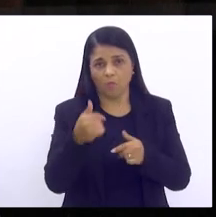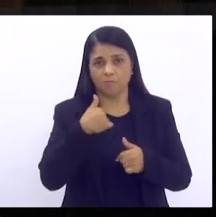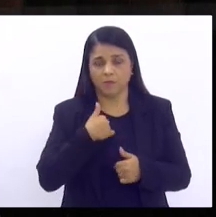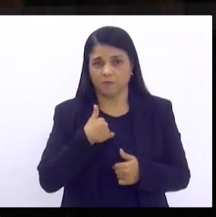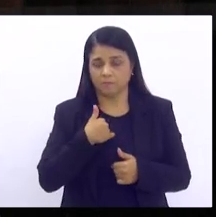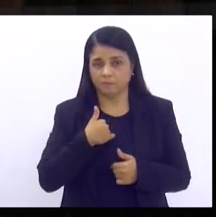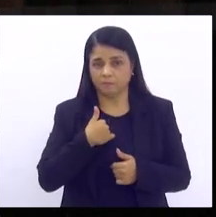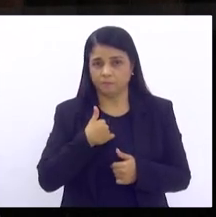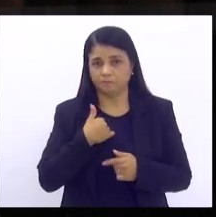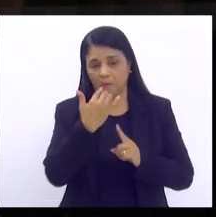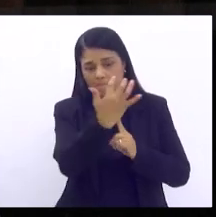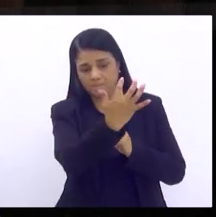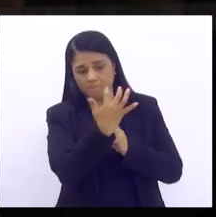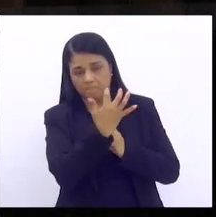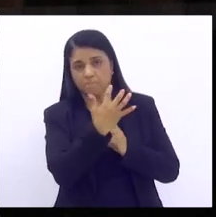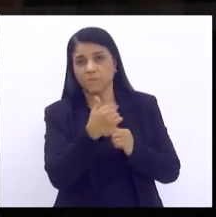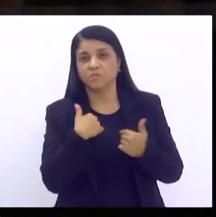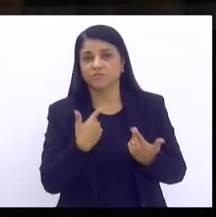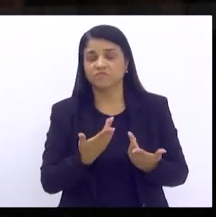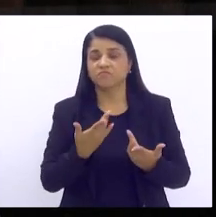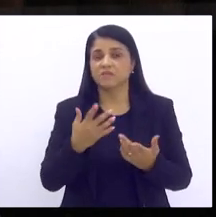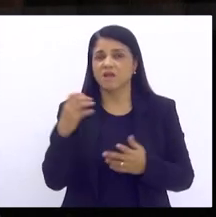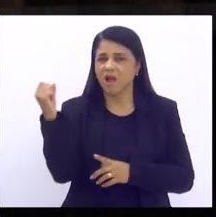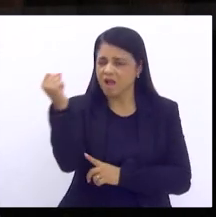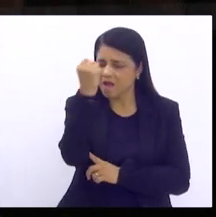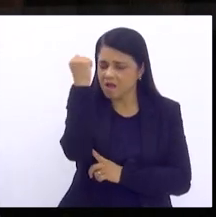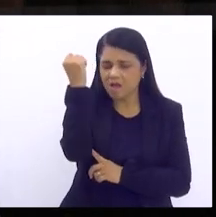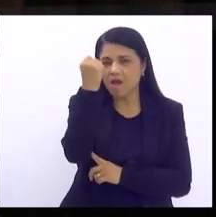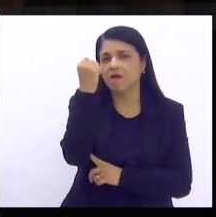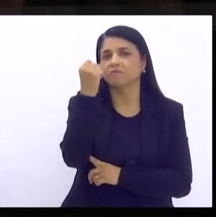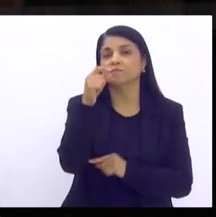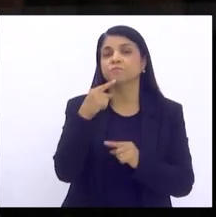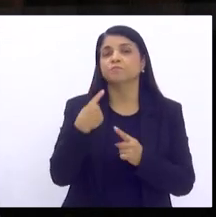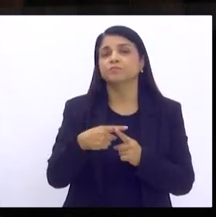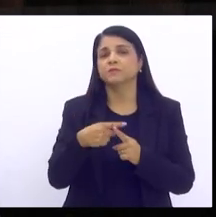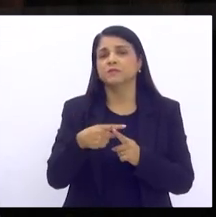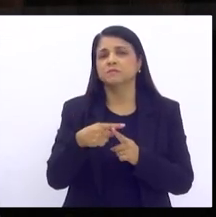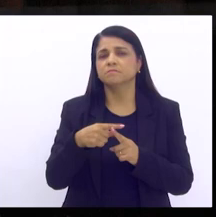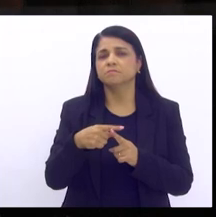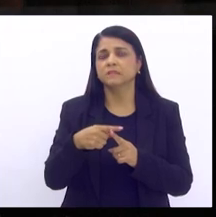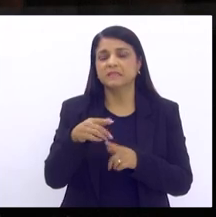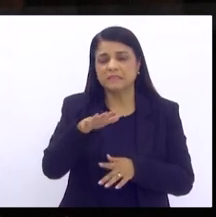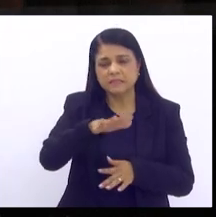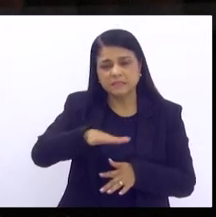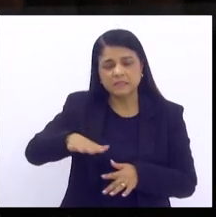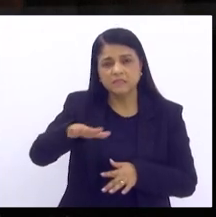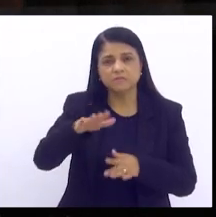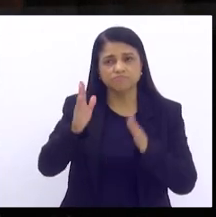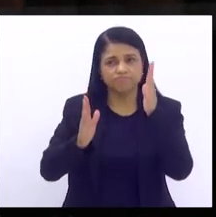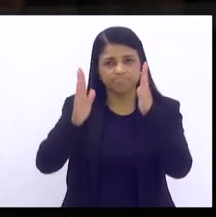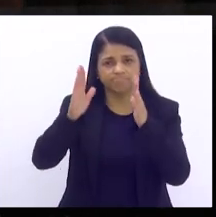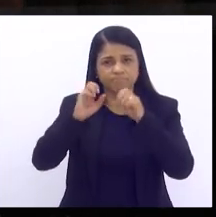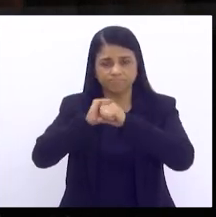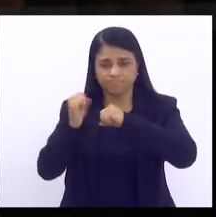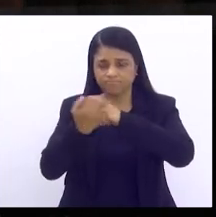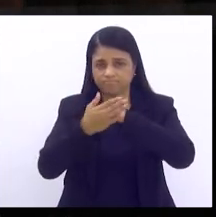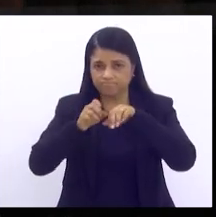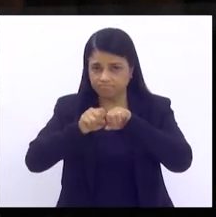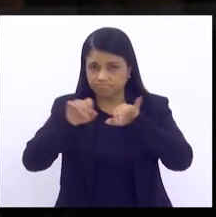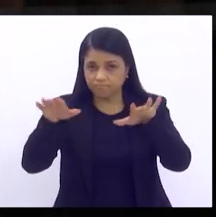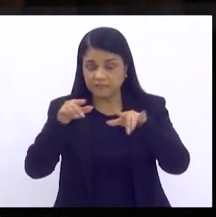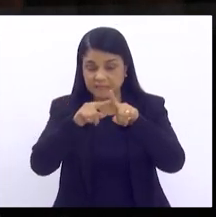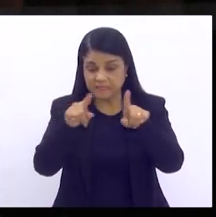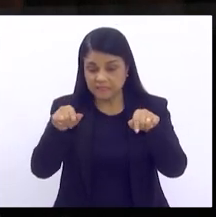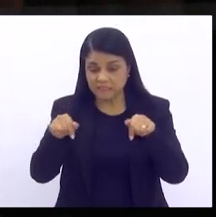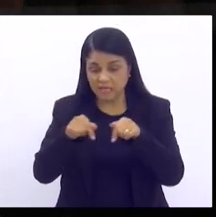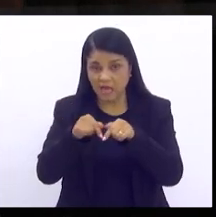de coação. E tudo isso se agrava quando a gente pensa no cenário da pandemia, que nos tirou da sala de aula e